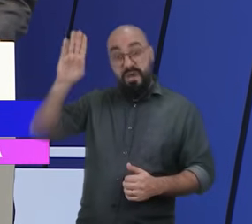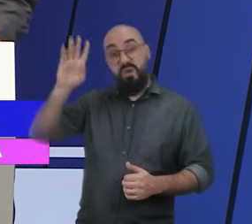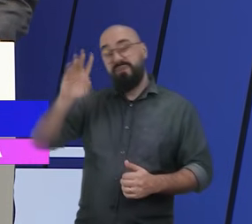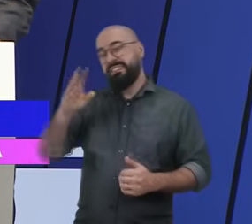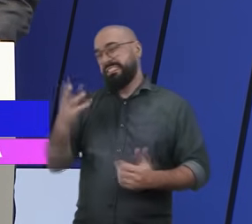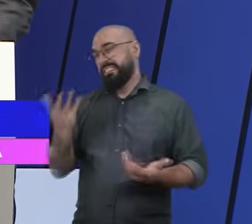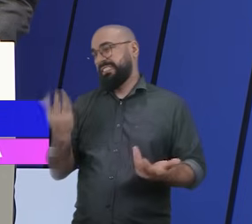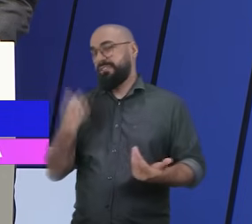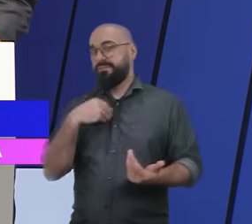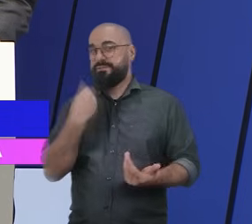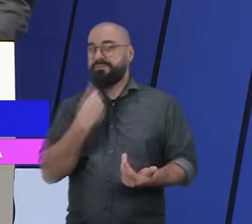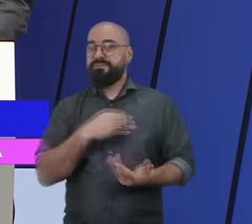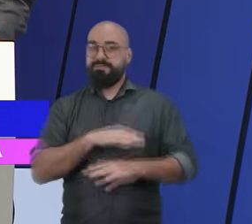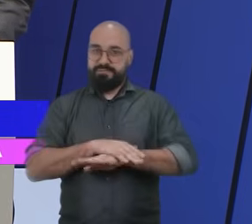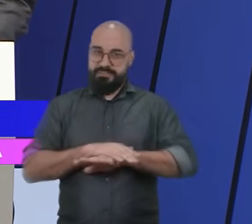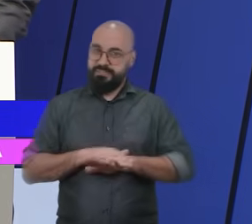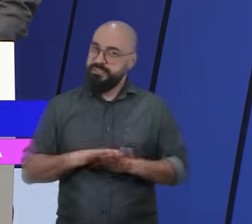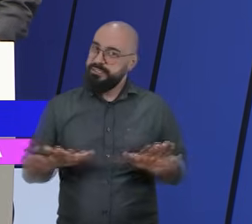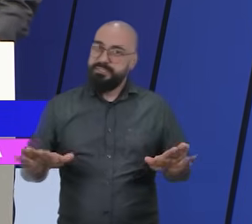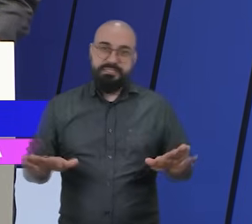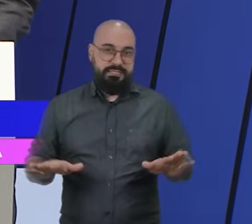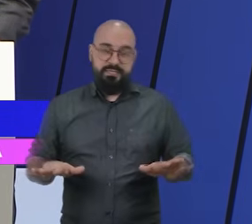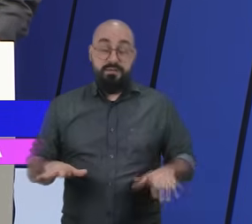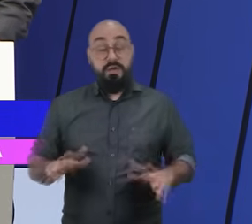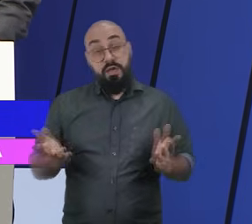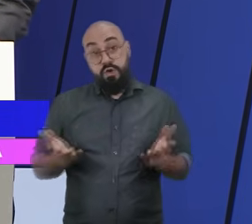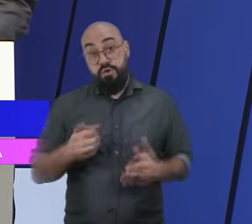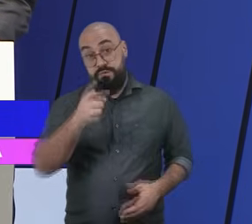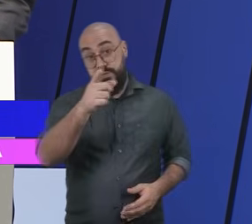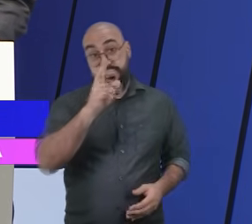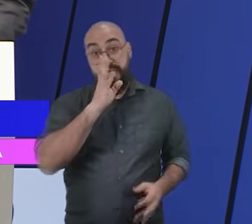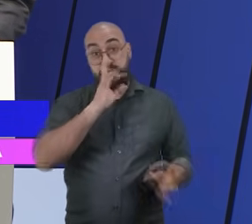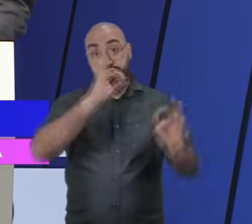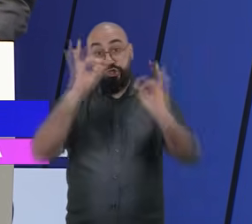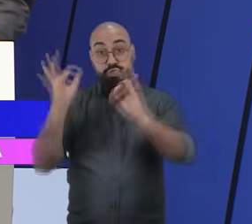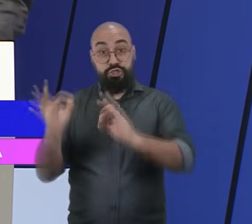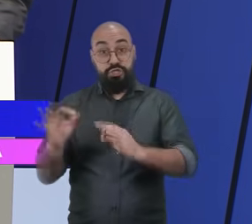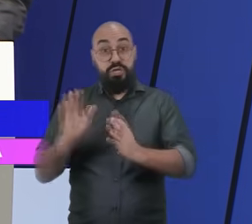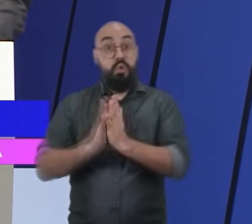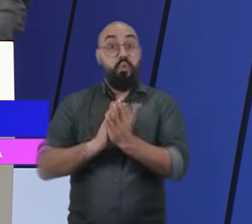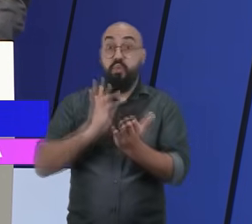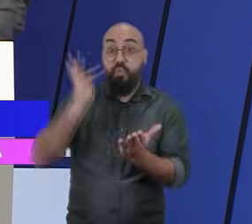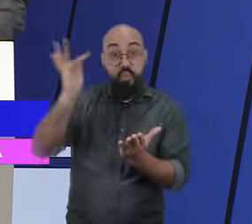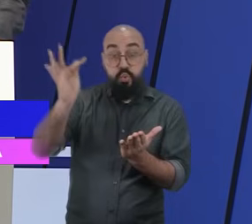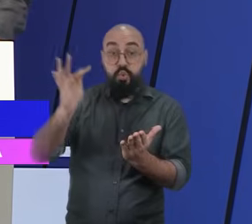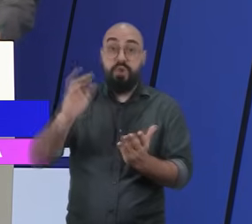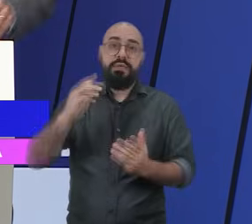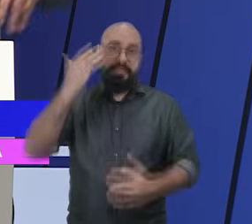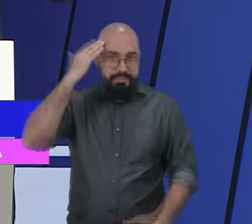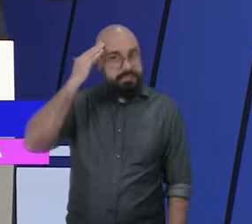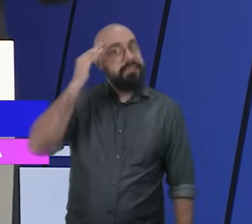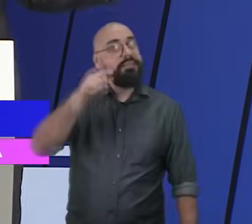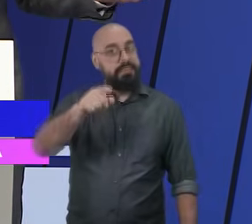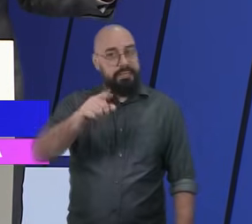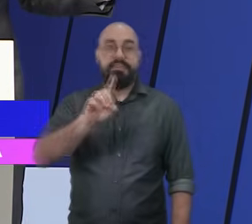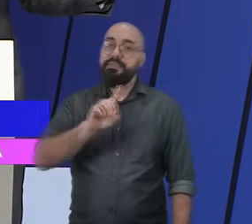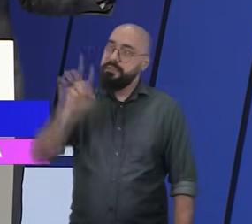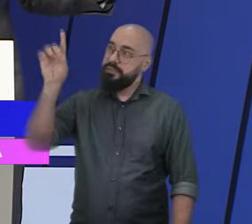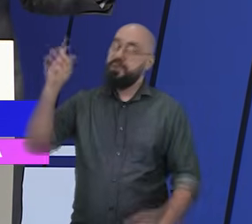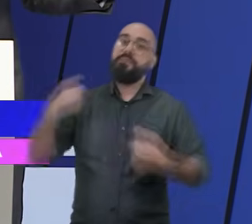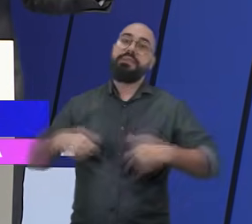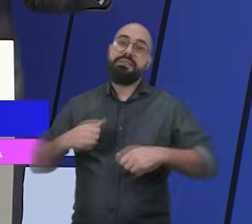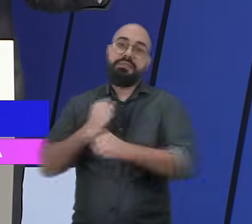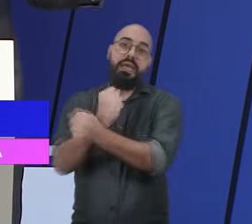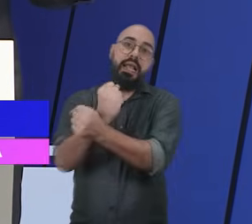Agora, você que está aqui na Novo Tempo, você que acompanha o programa Arena do Futuro, já entendeu que Deus deve ser grande na sua